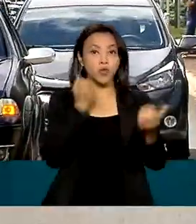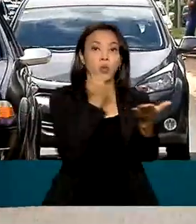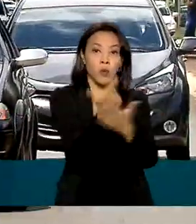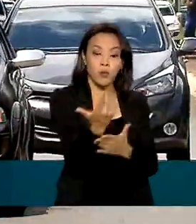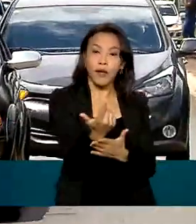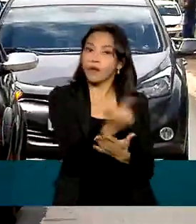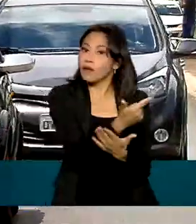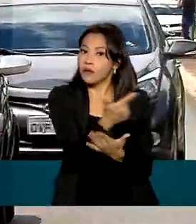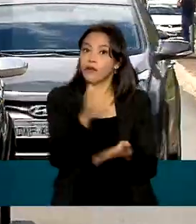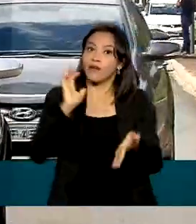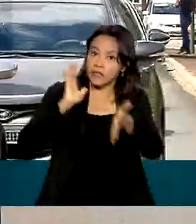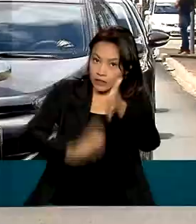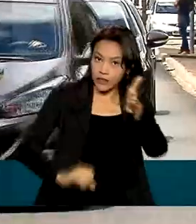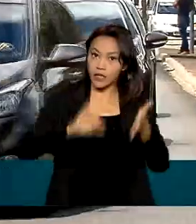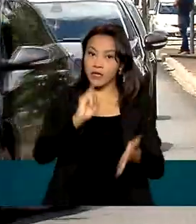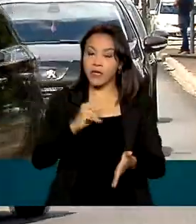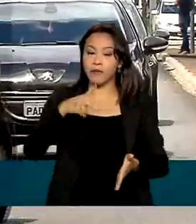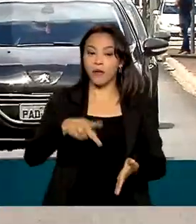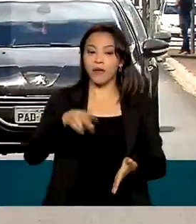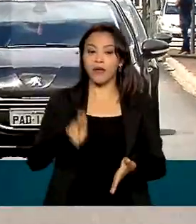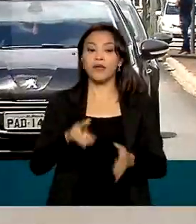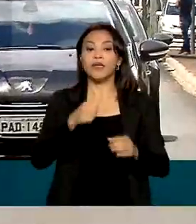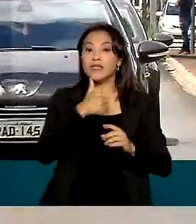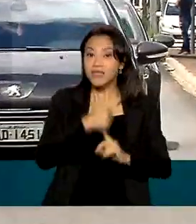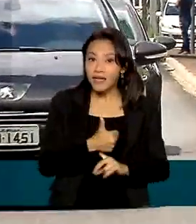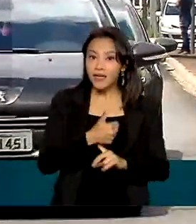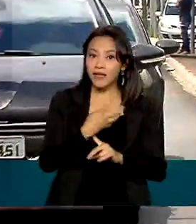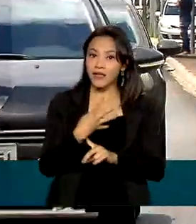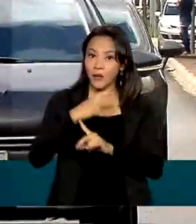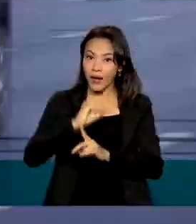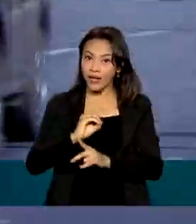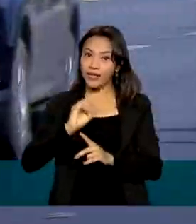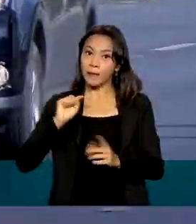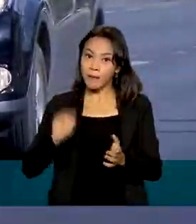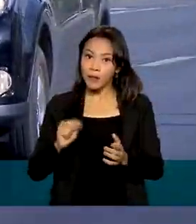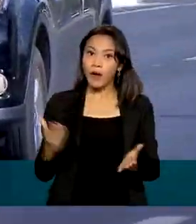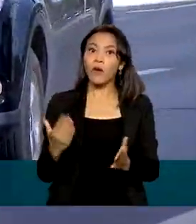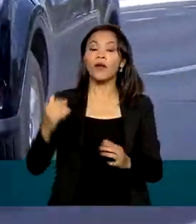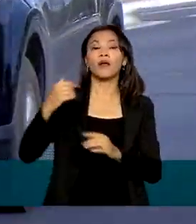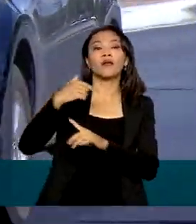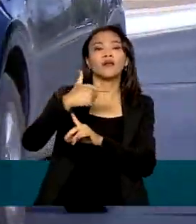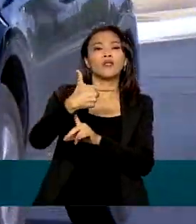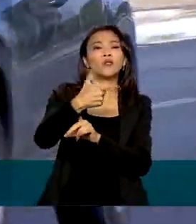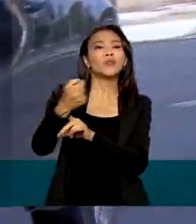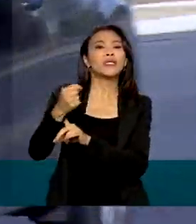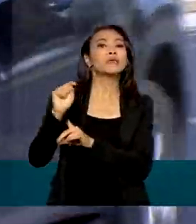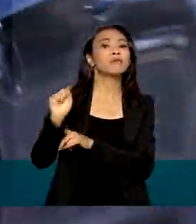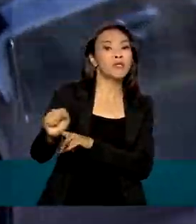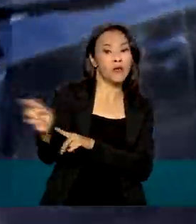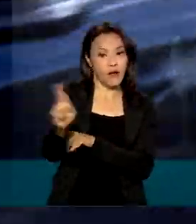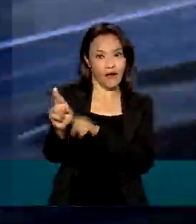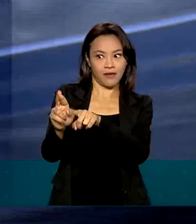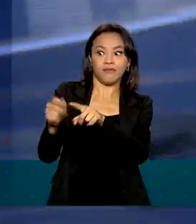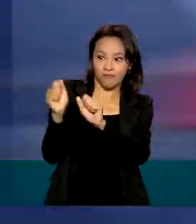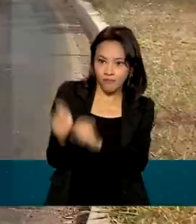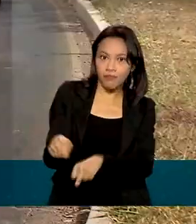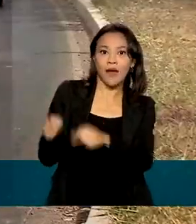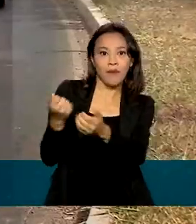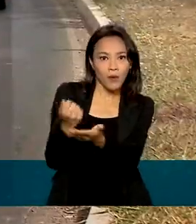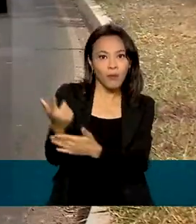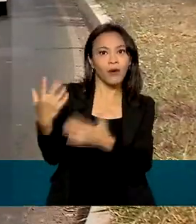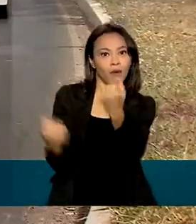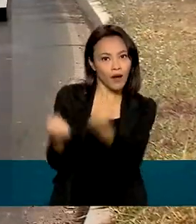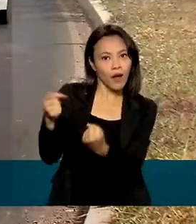lei aumentou de R 140 mil para R 200 mil o valor máximo do automóvel a ser adquirido.